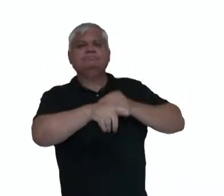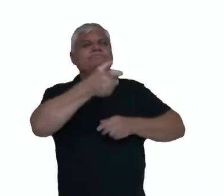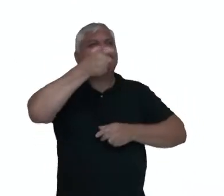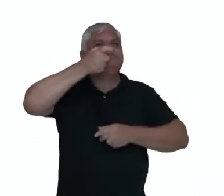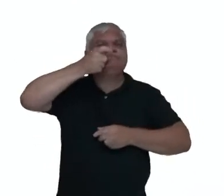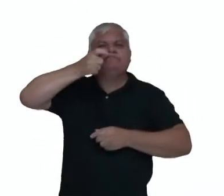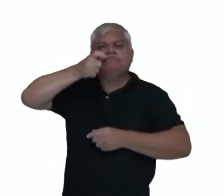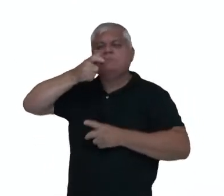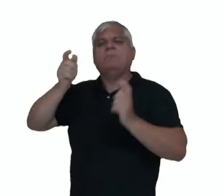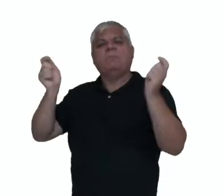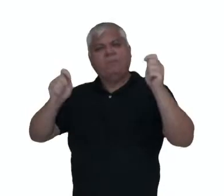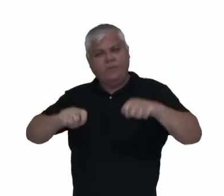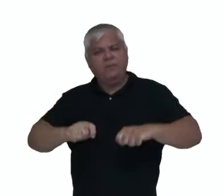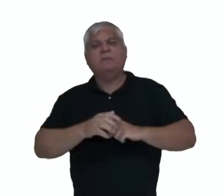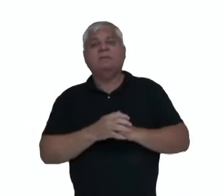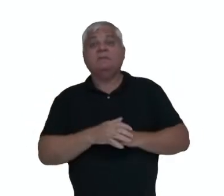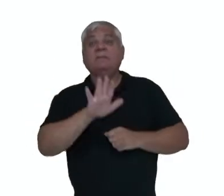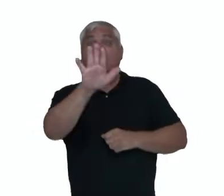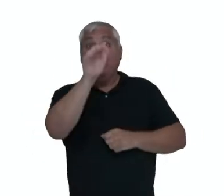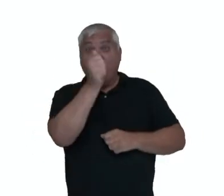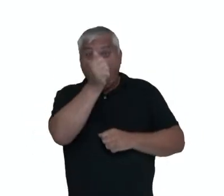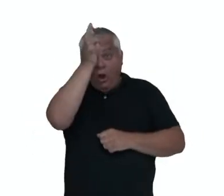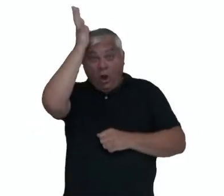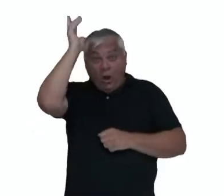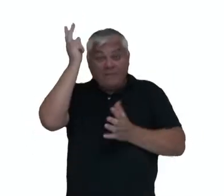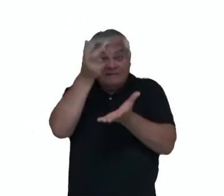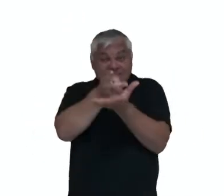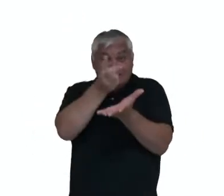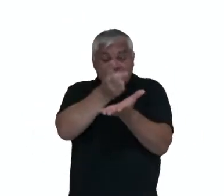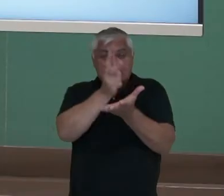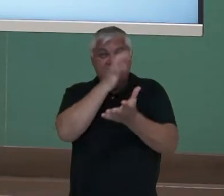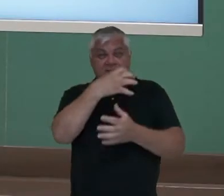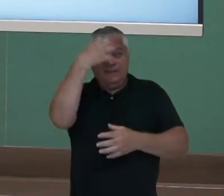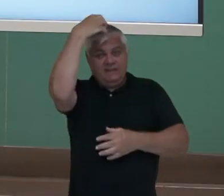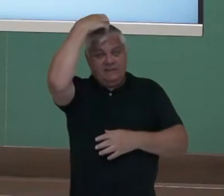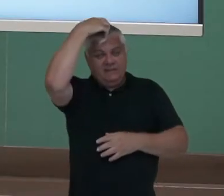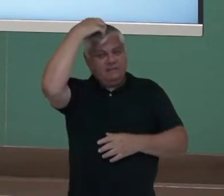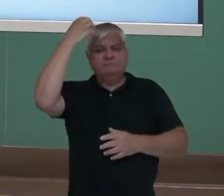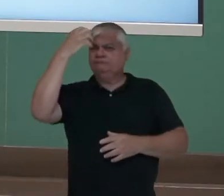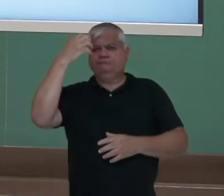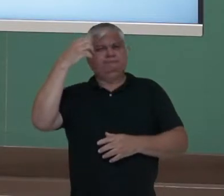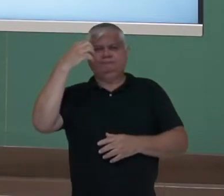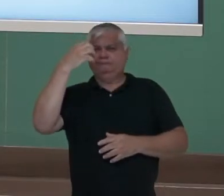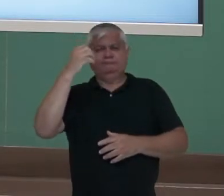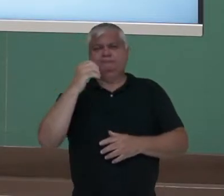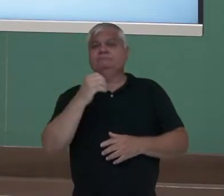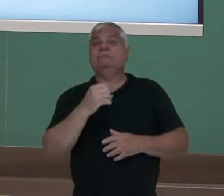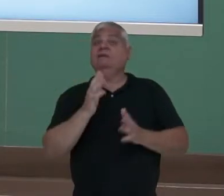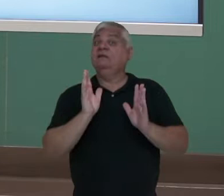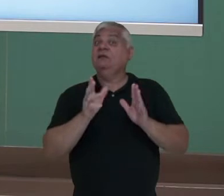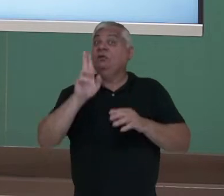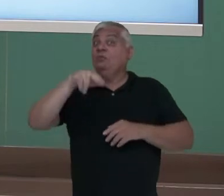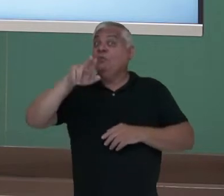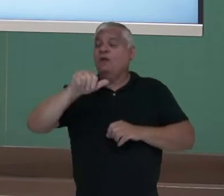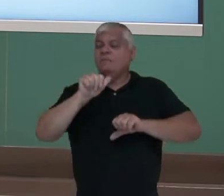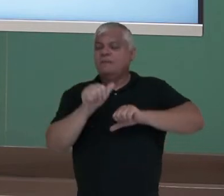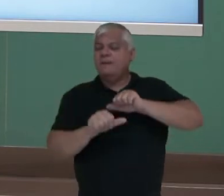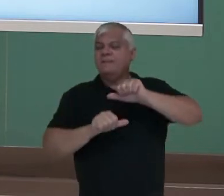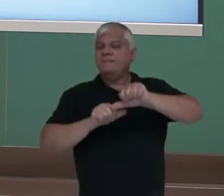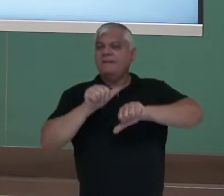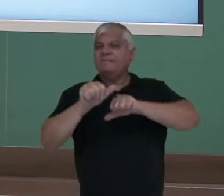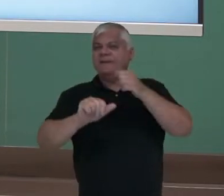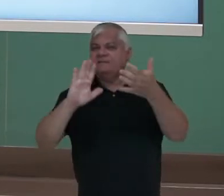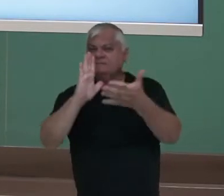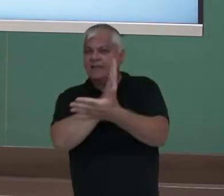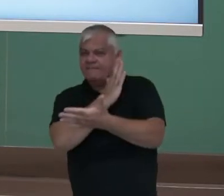hoje. Entretanto, Roma nem sempre foi um império como nós conversamos, né, um pouquinho antes. Nós temos aí a divisão